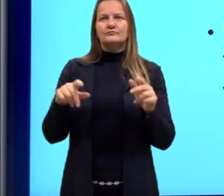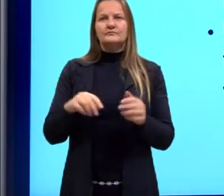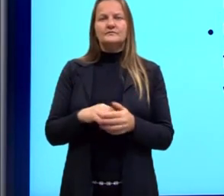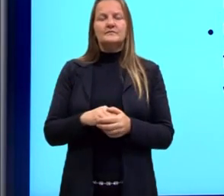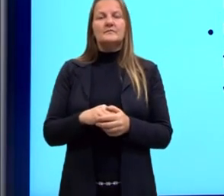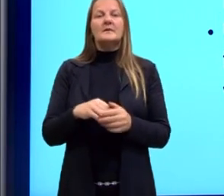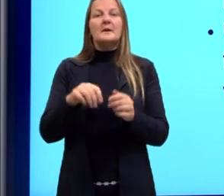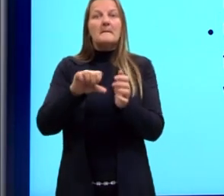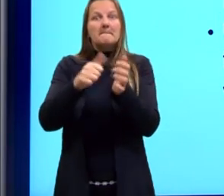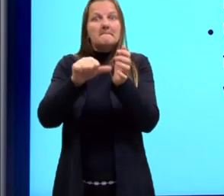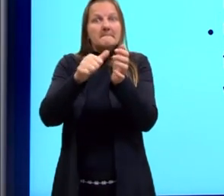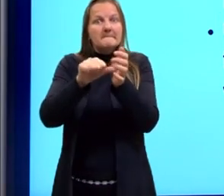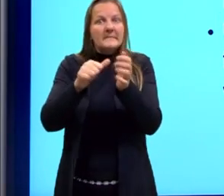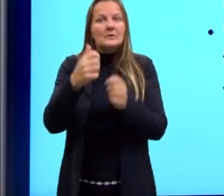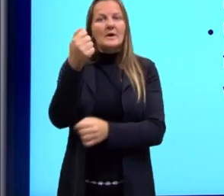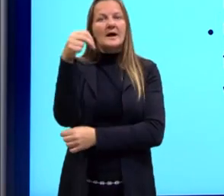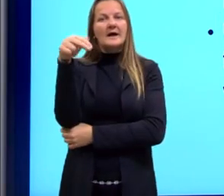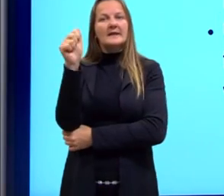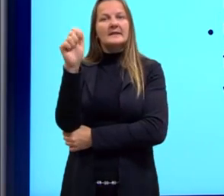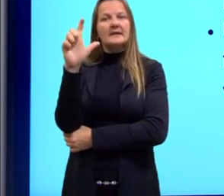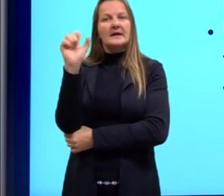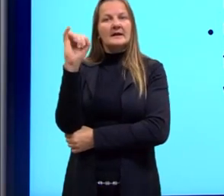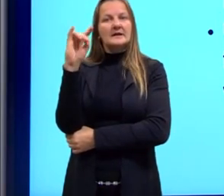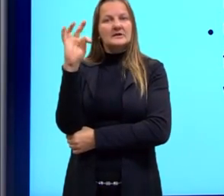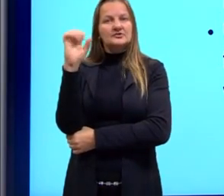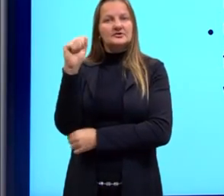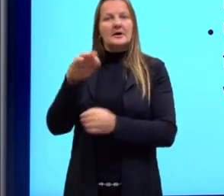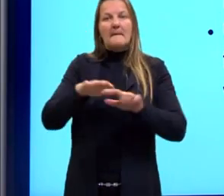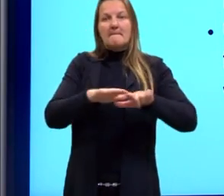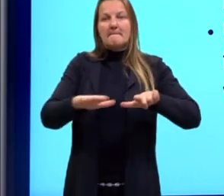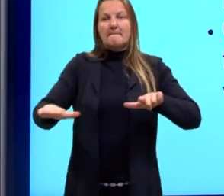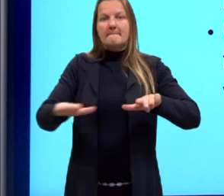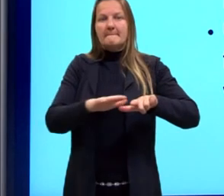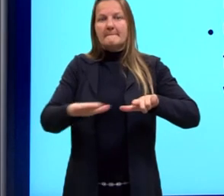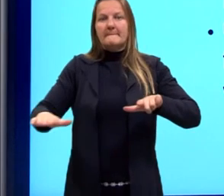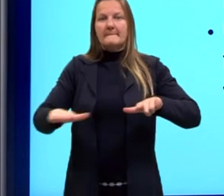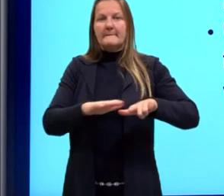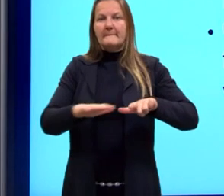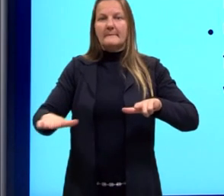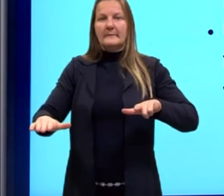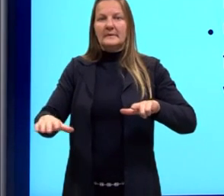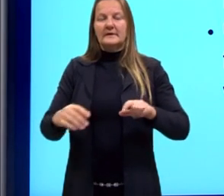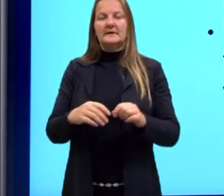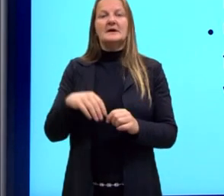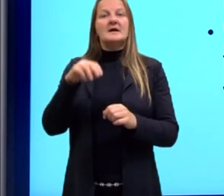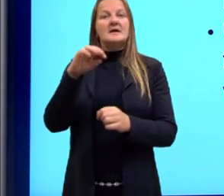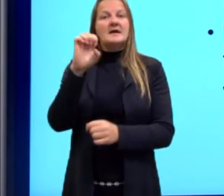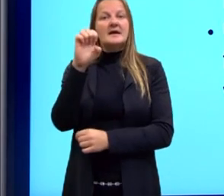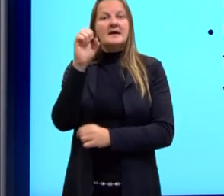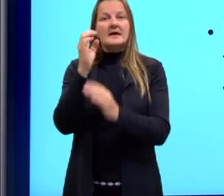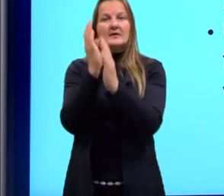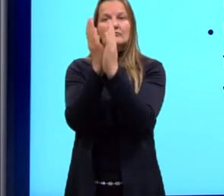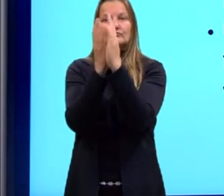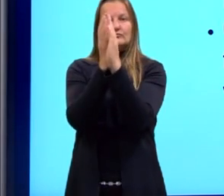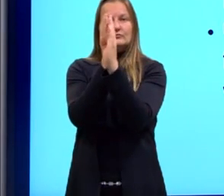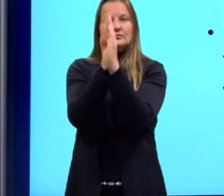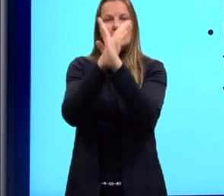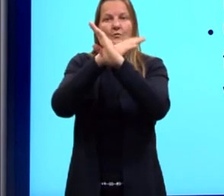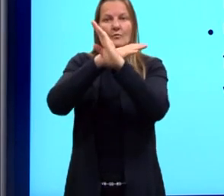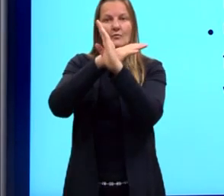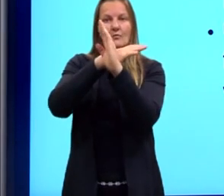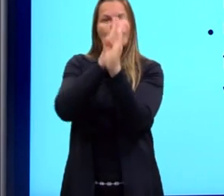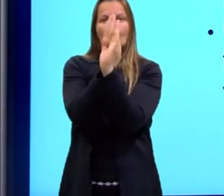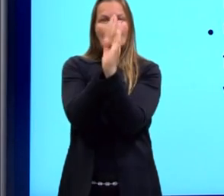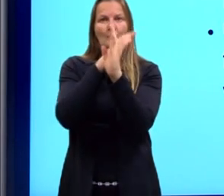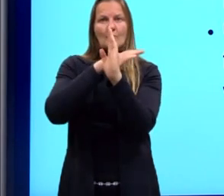a geometria analítica a geometria plana EA geometria espacial a